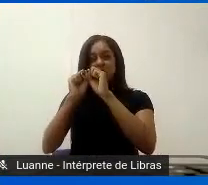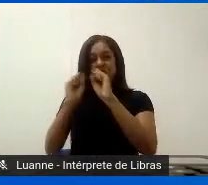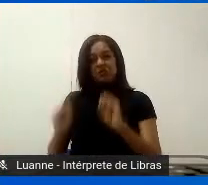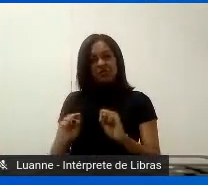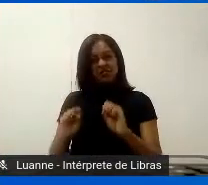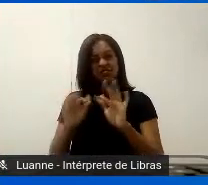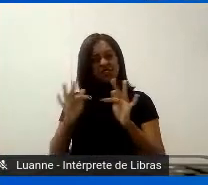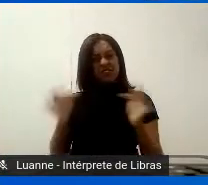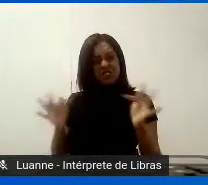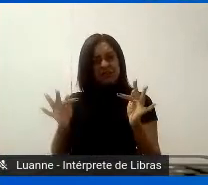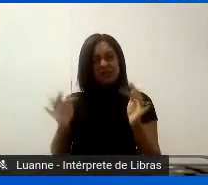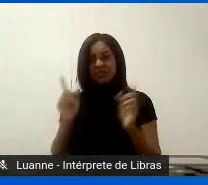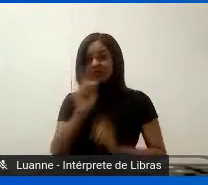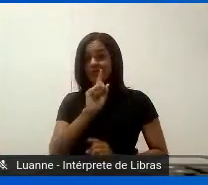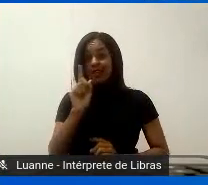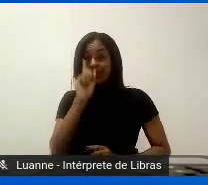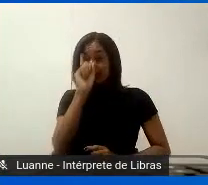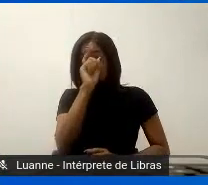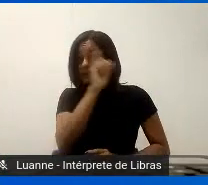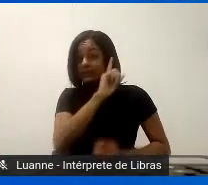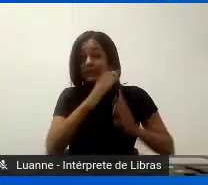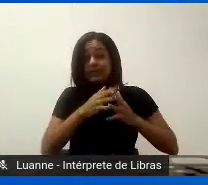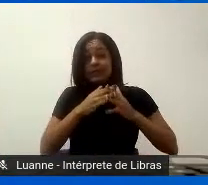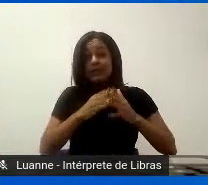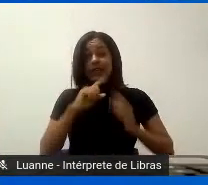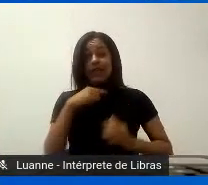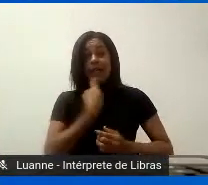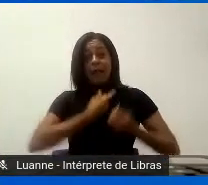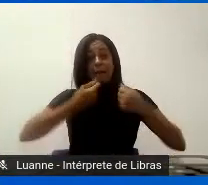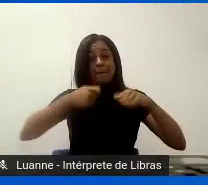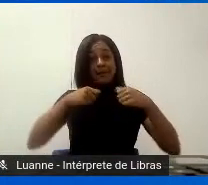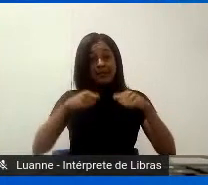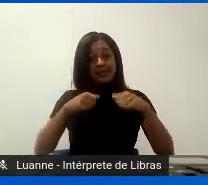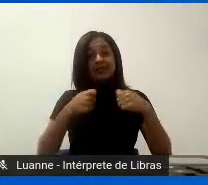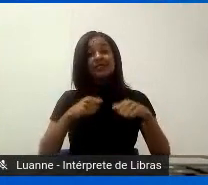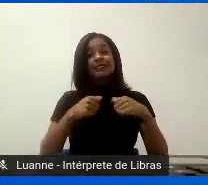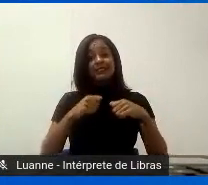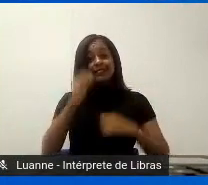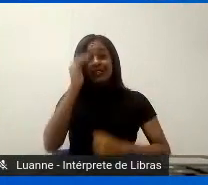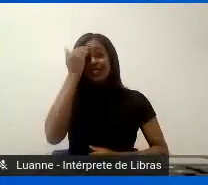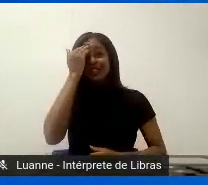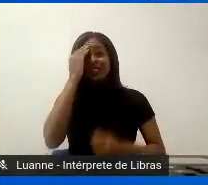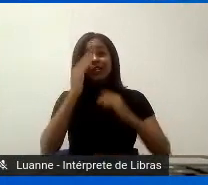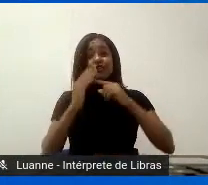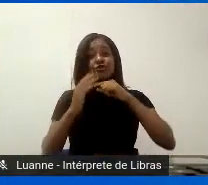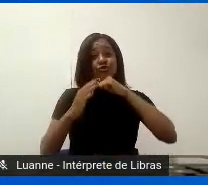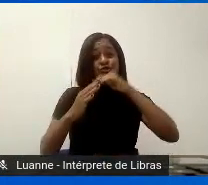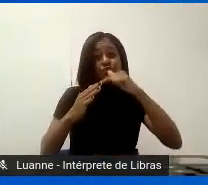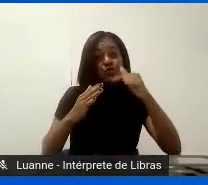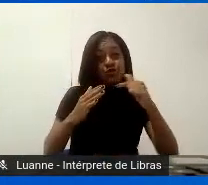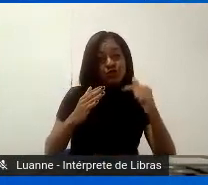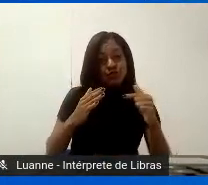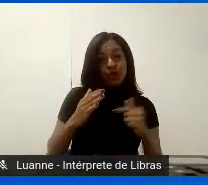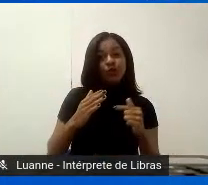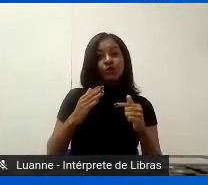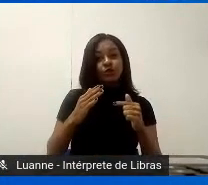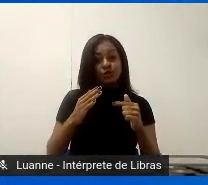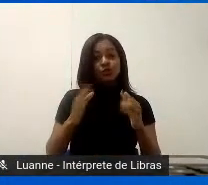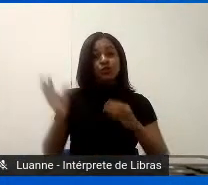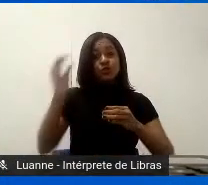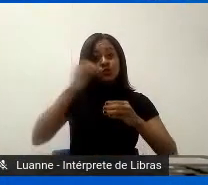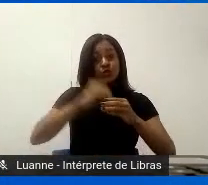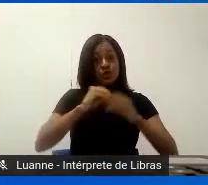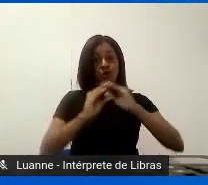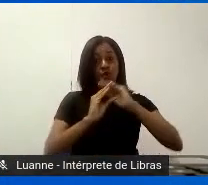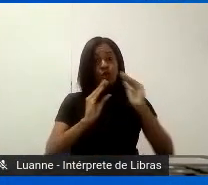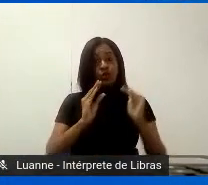complexo e que a gente precisa né considerar né que todos esses elementos eles fazem parte de um todo todos